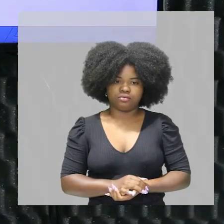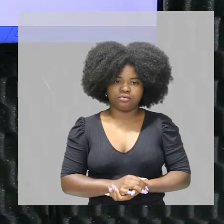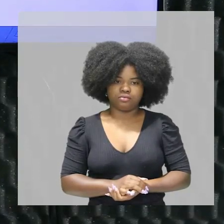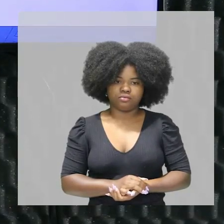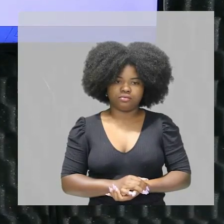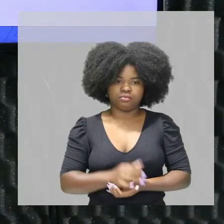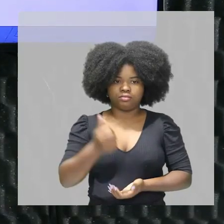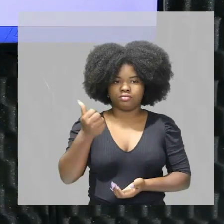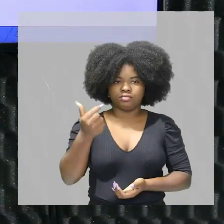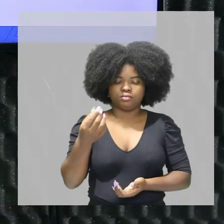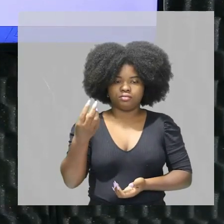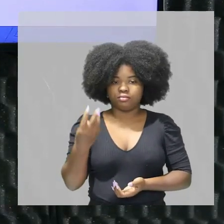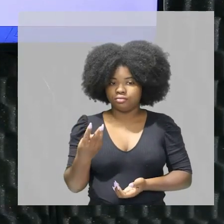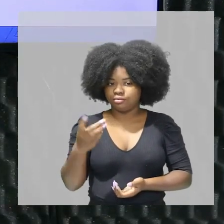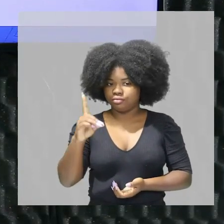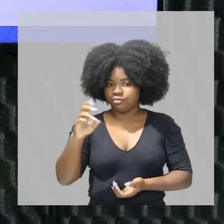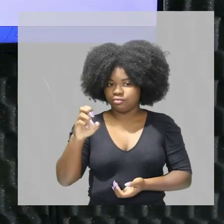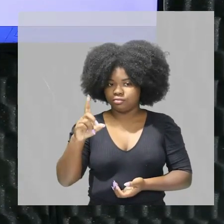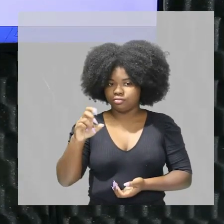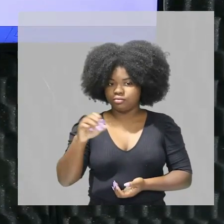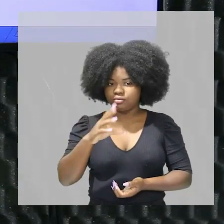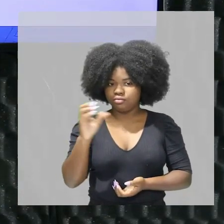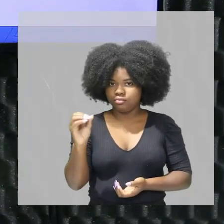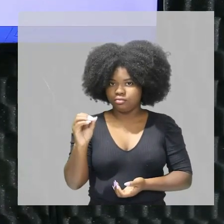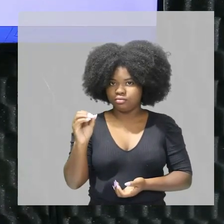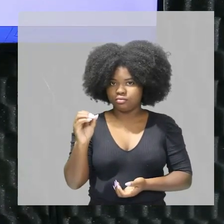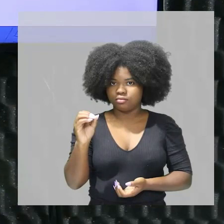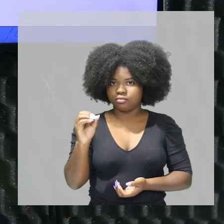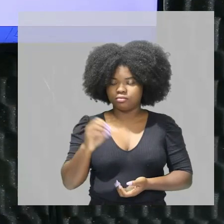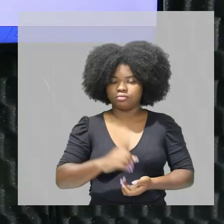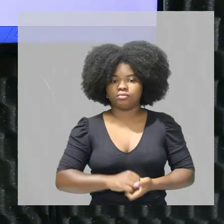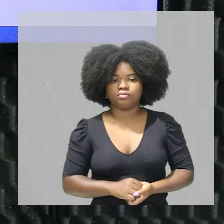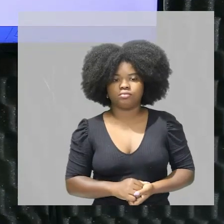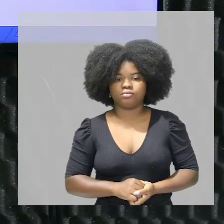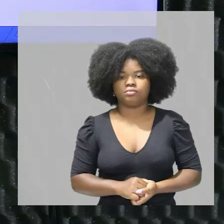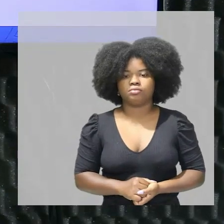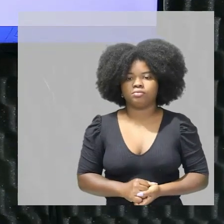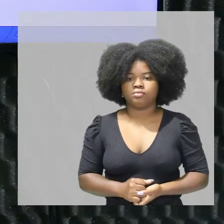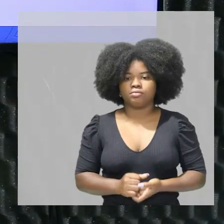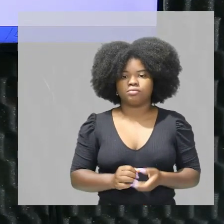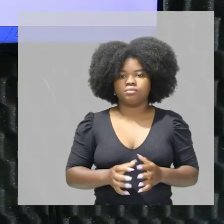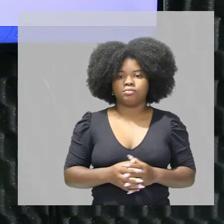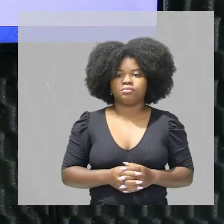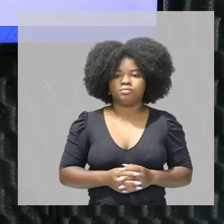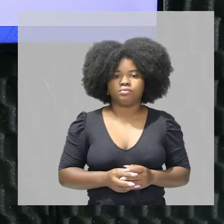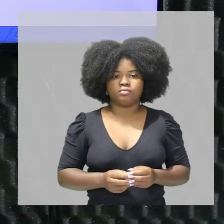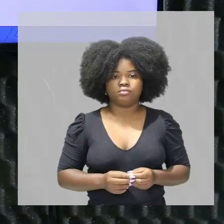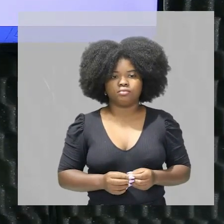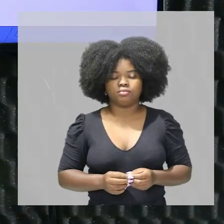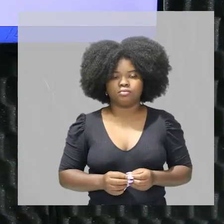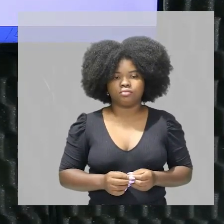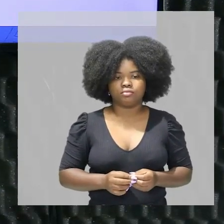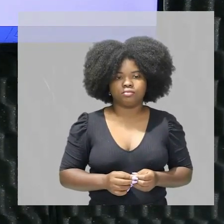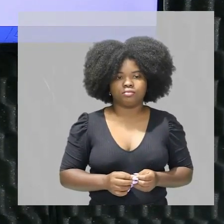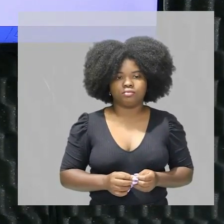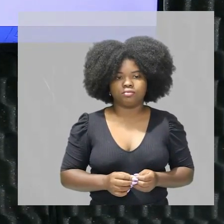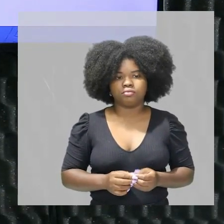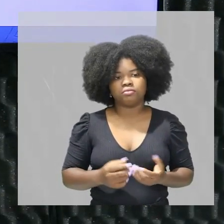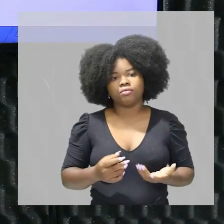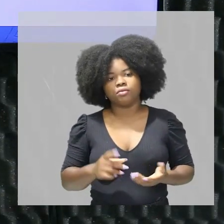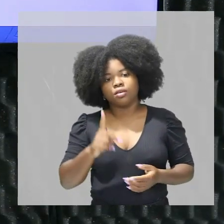a um dois e três são deduções um dois e três são